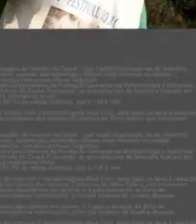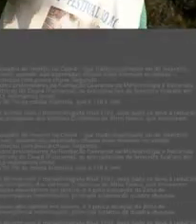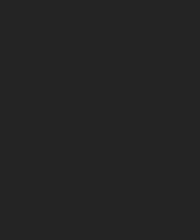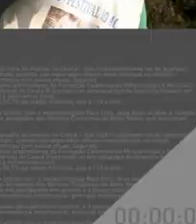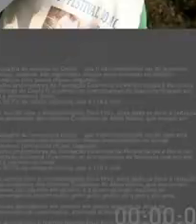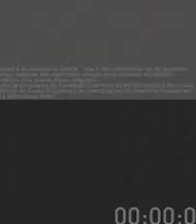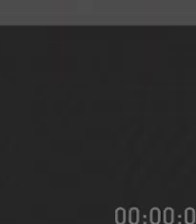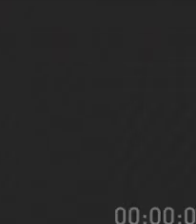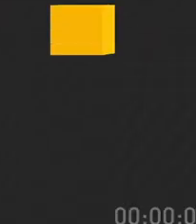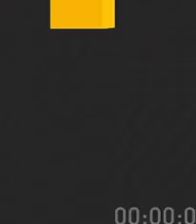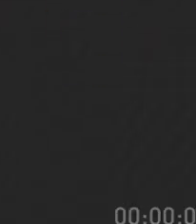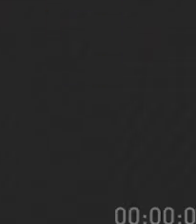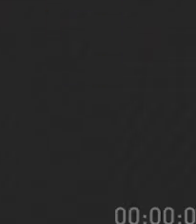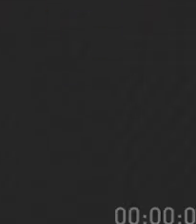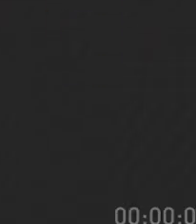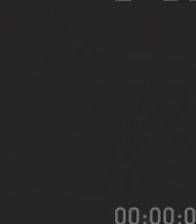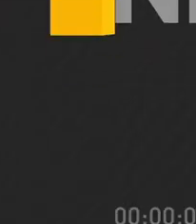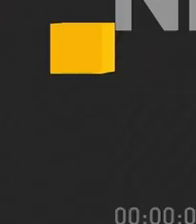ae